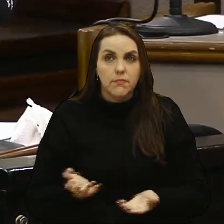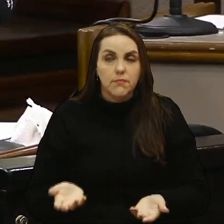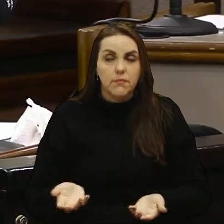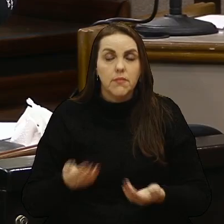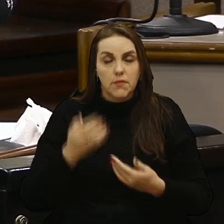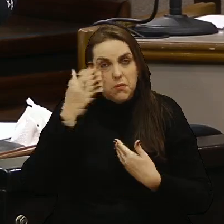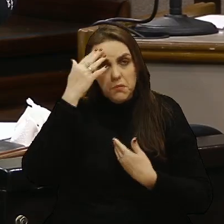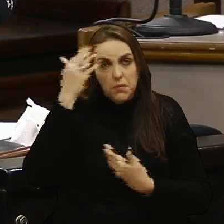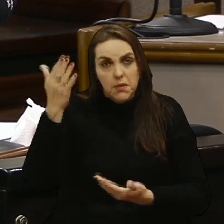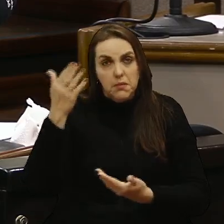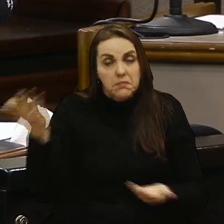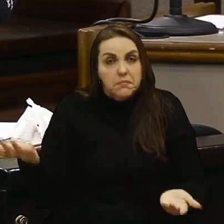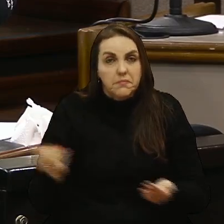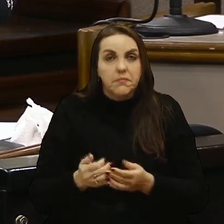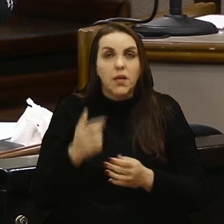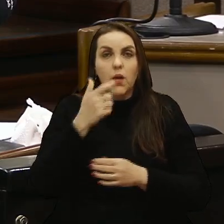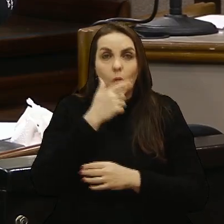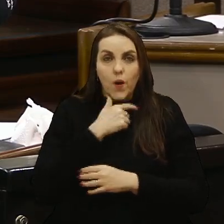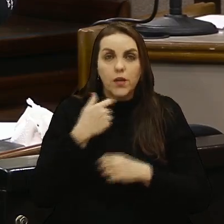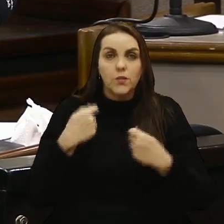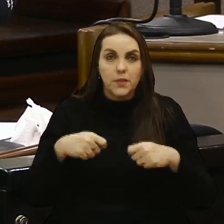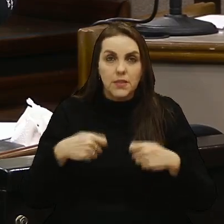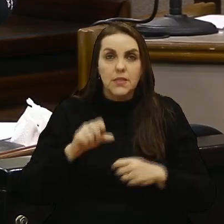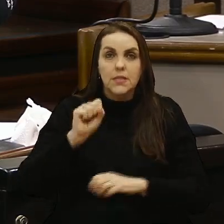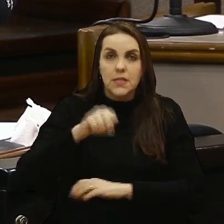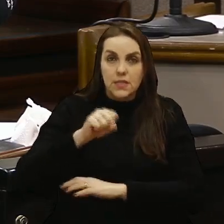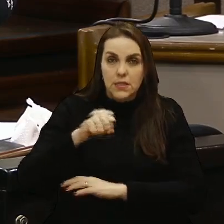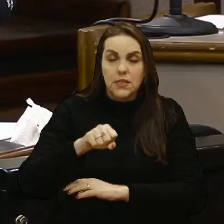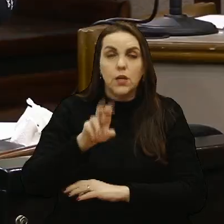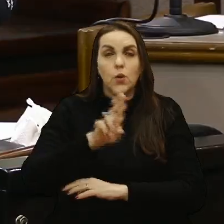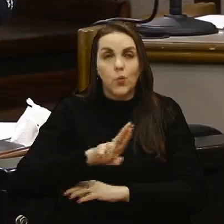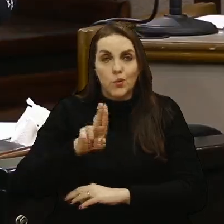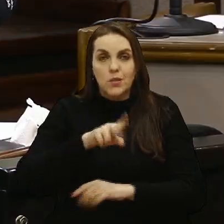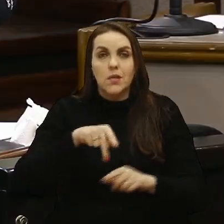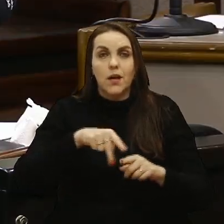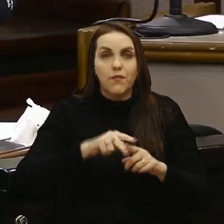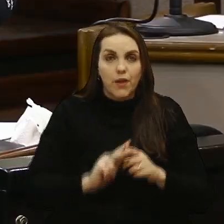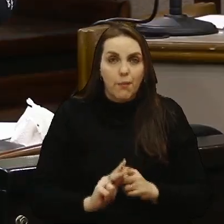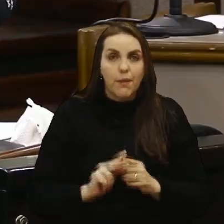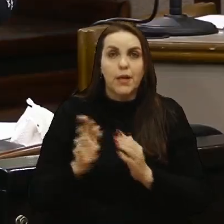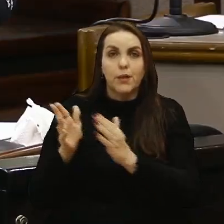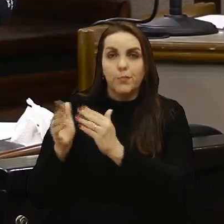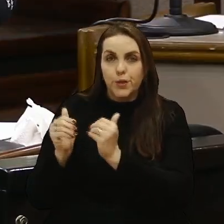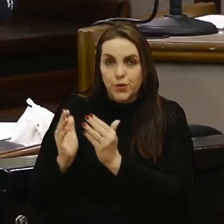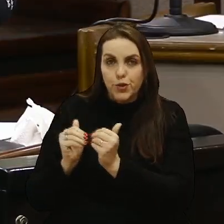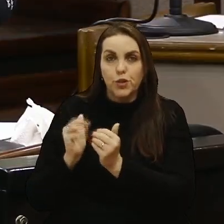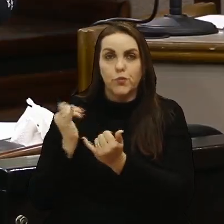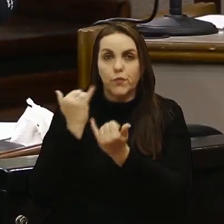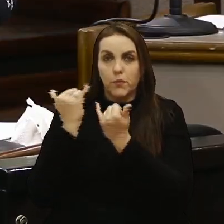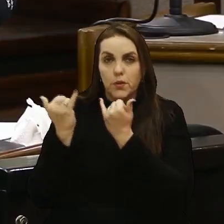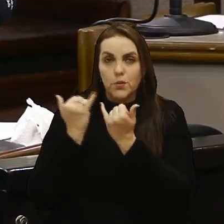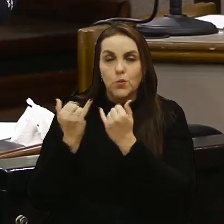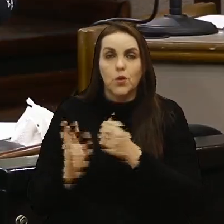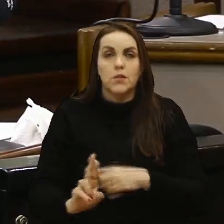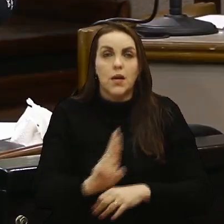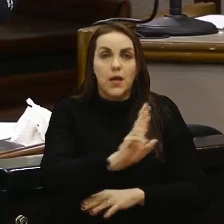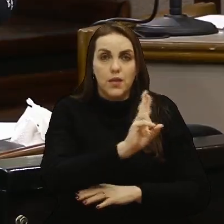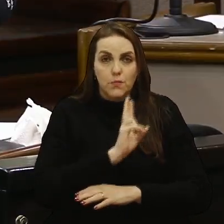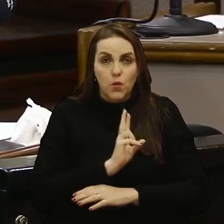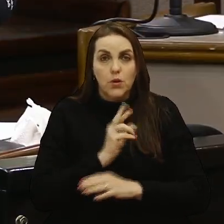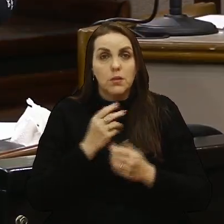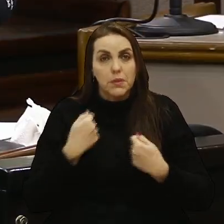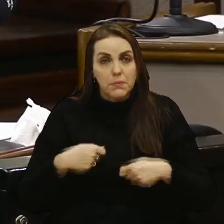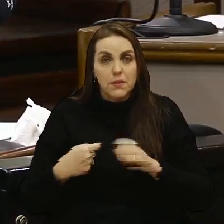que deve ser sim, usada essa ferramenta, deve ser retornado ao Executivo e deve ser trazido para os pares aqui